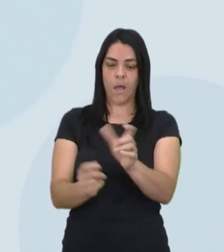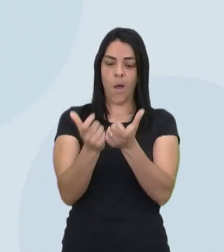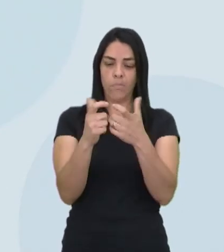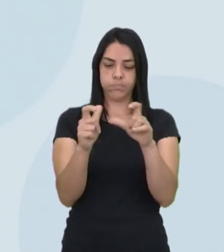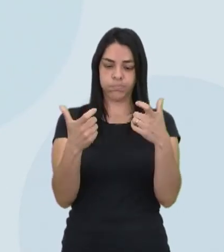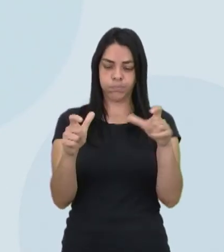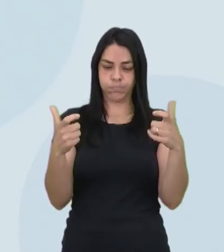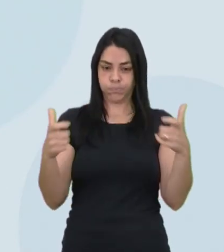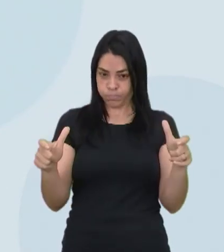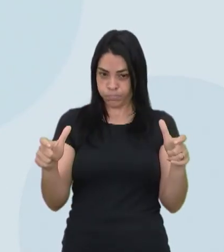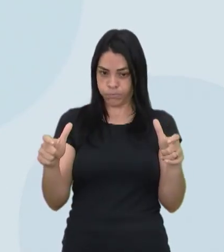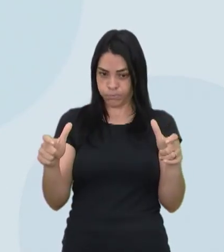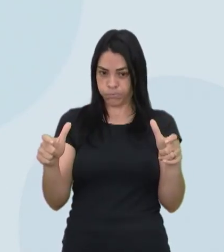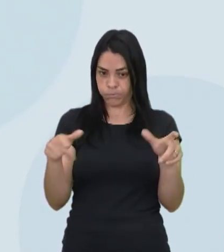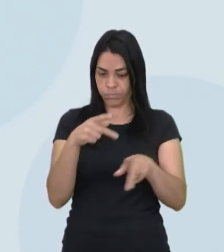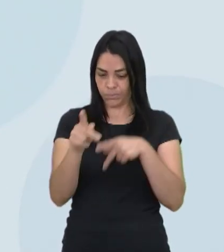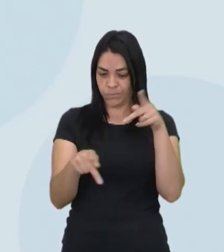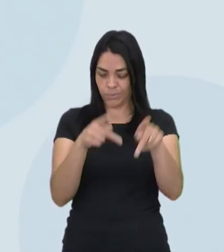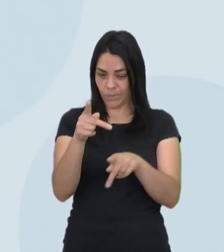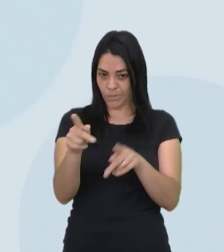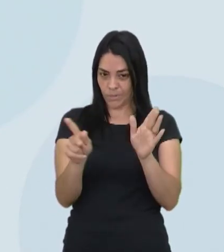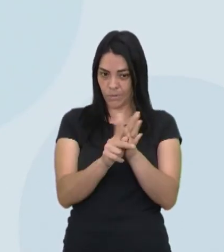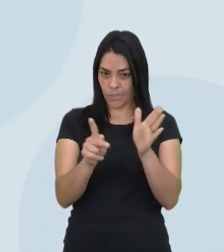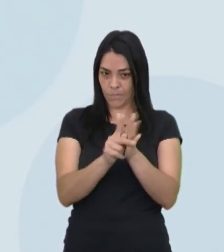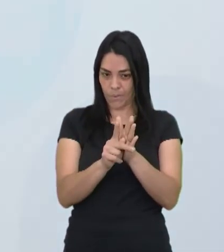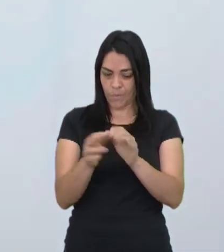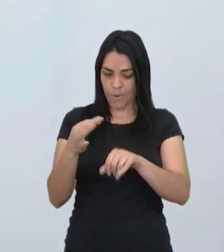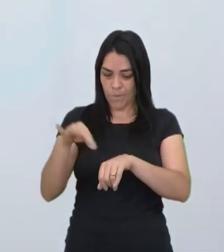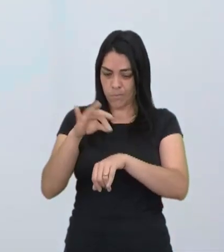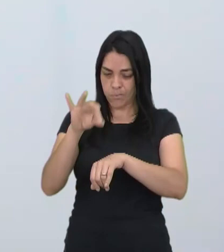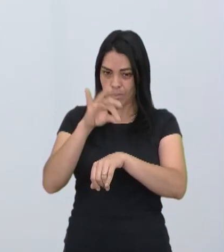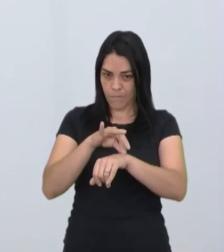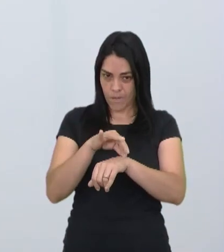de abelhas em uma colmeia.